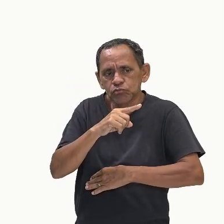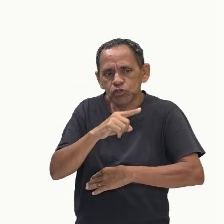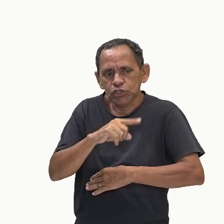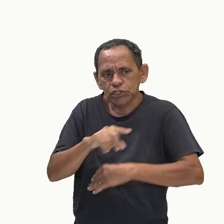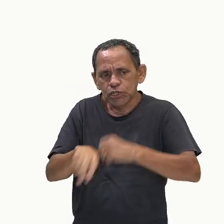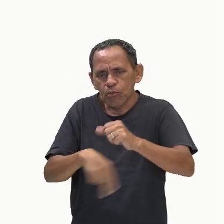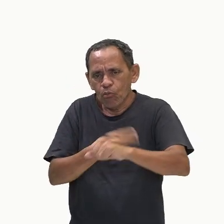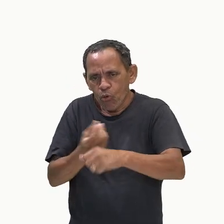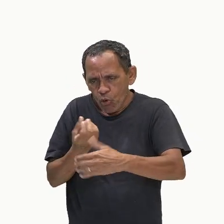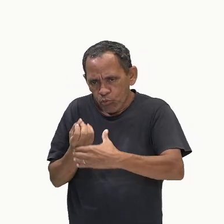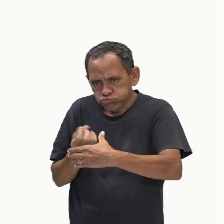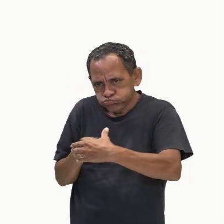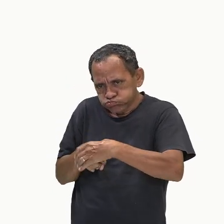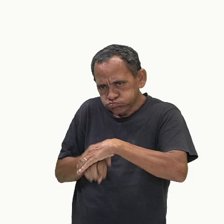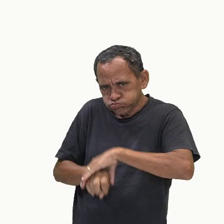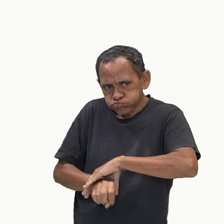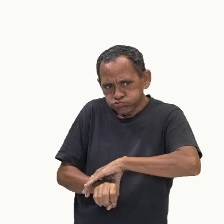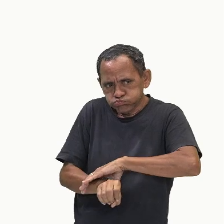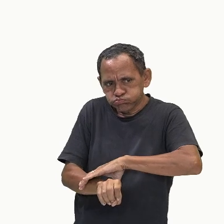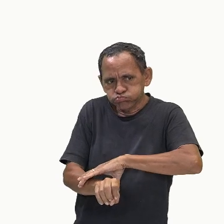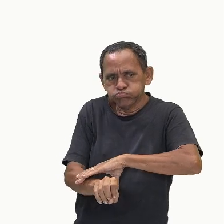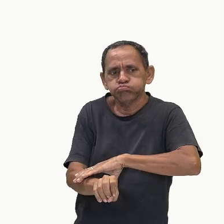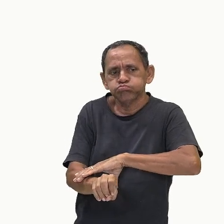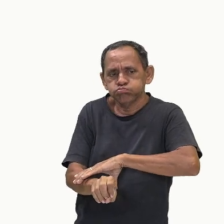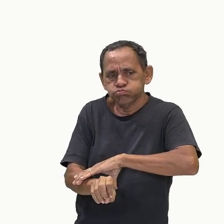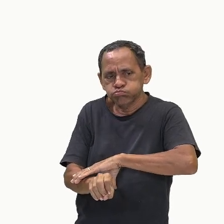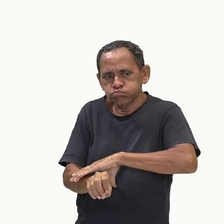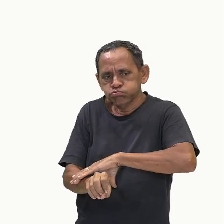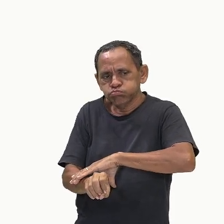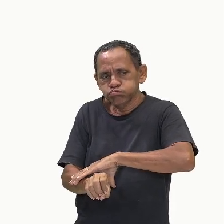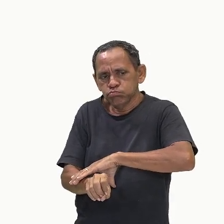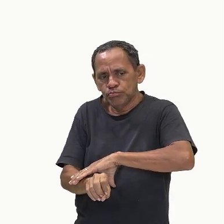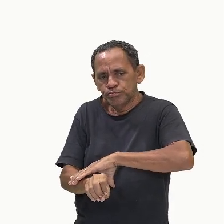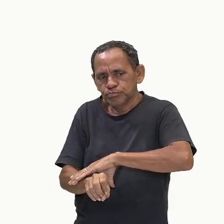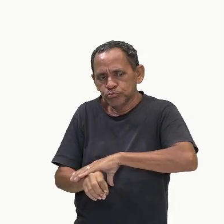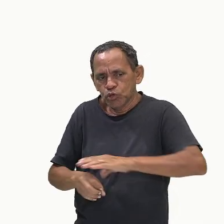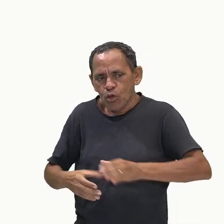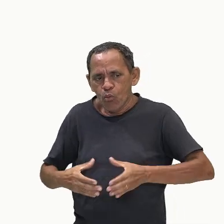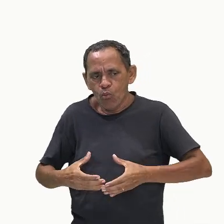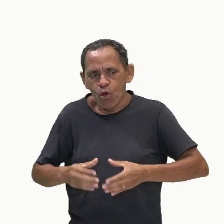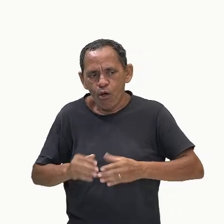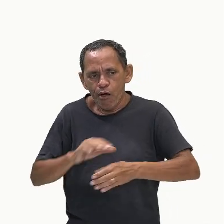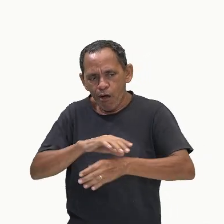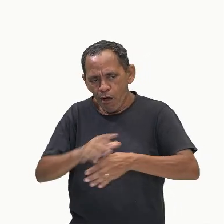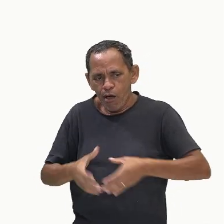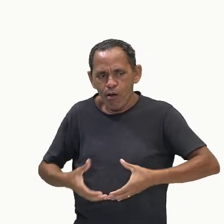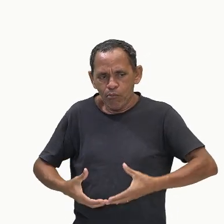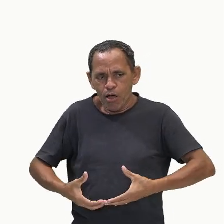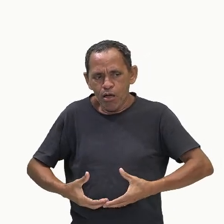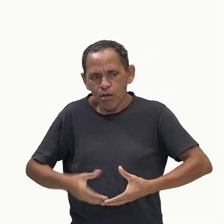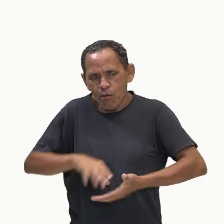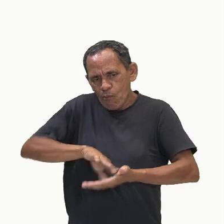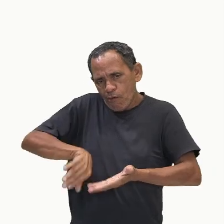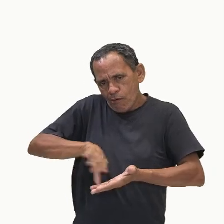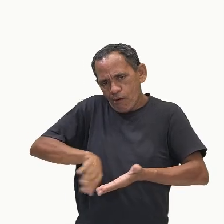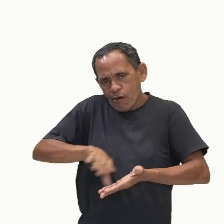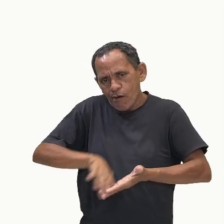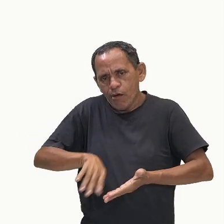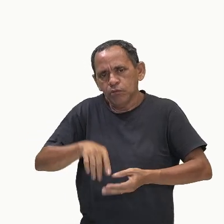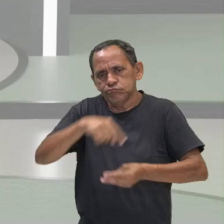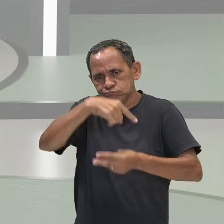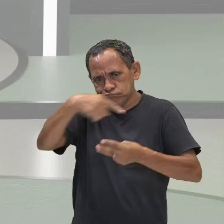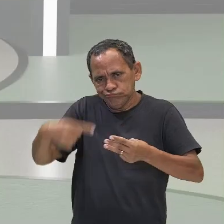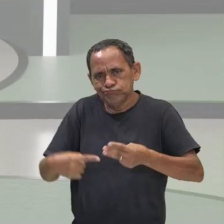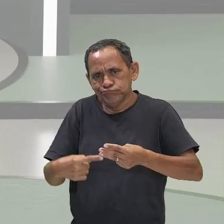onde vai ocorrer a expulsão da placenta, nesse momento aí. Então, nós temos essas 4 etapas, essas 3 etapas